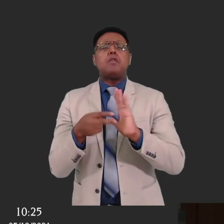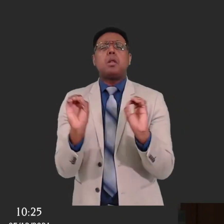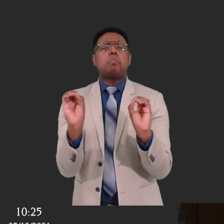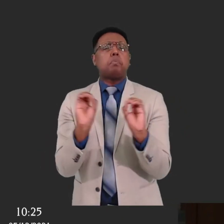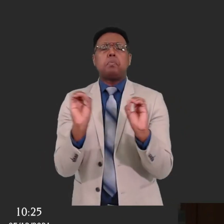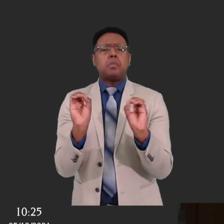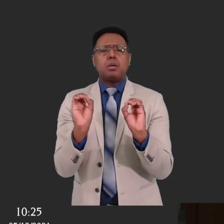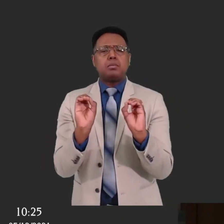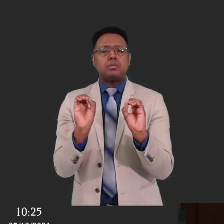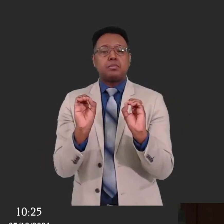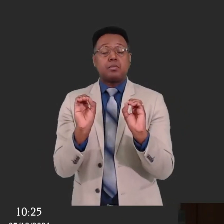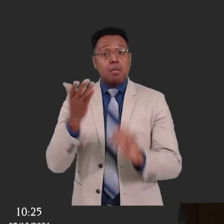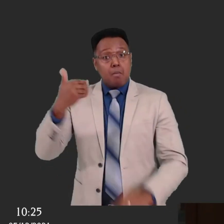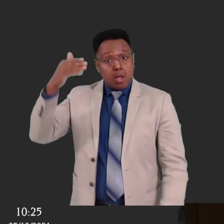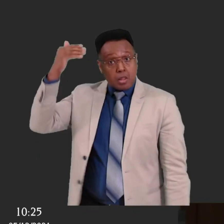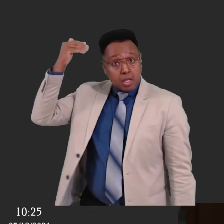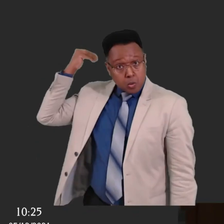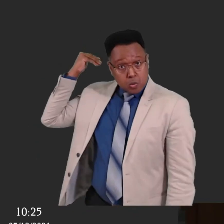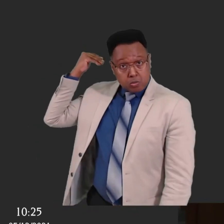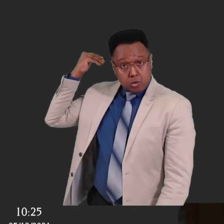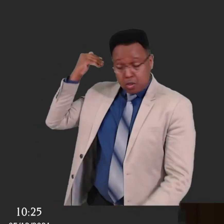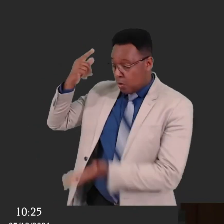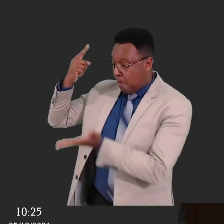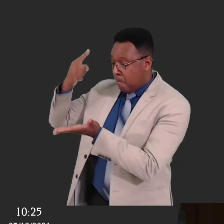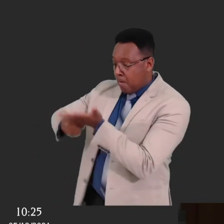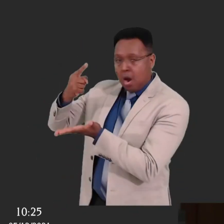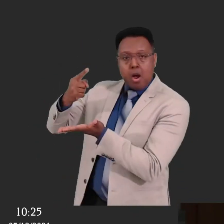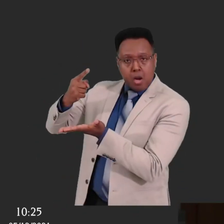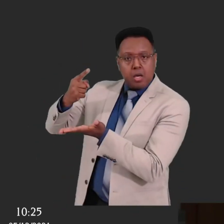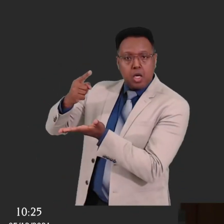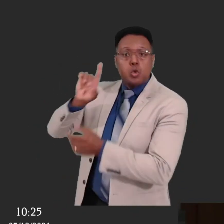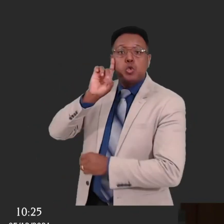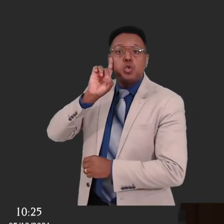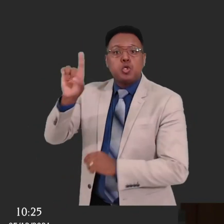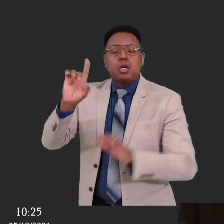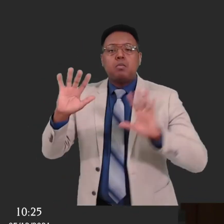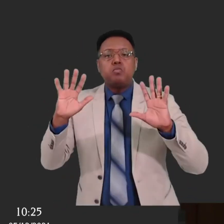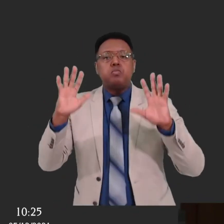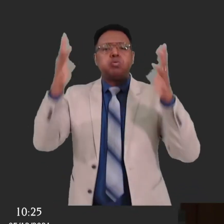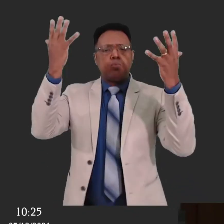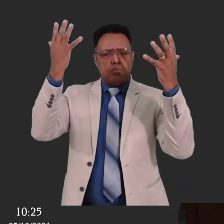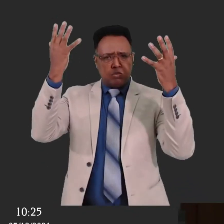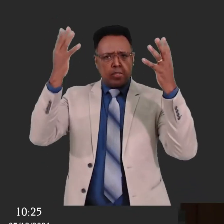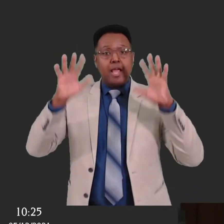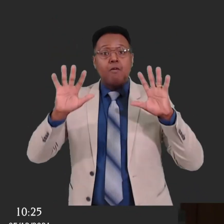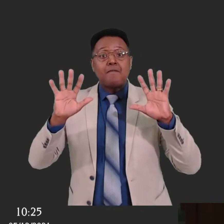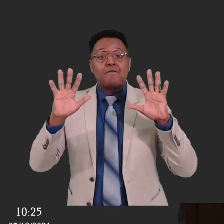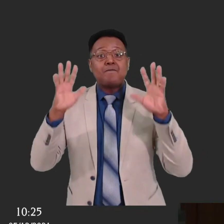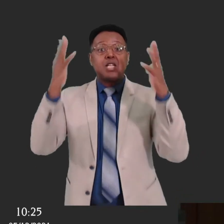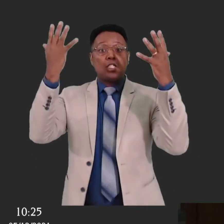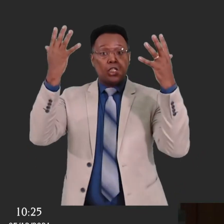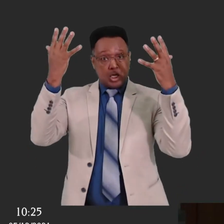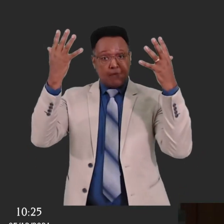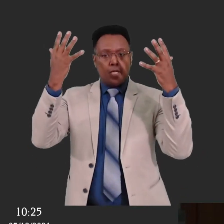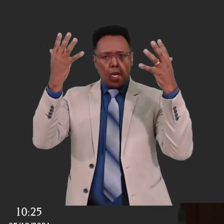este dia para comemorar, era uma festividade pagã, como ainda é. E assim